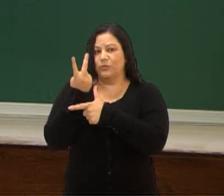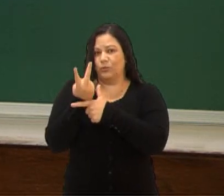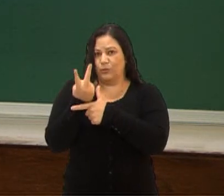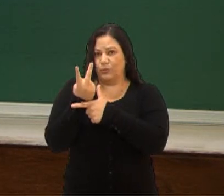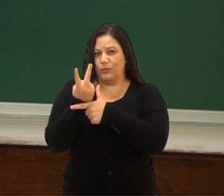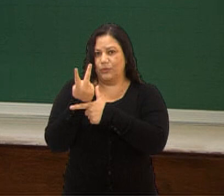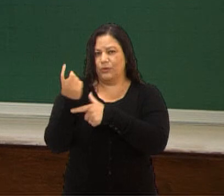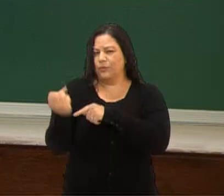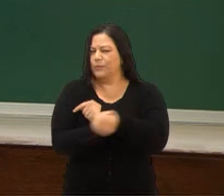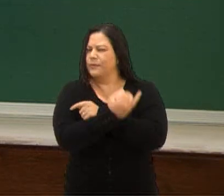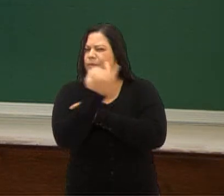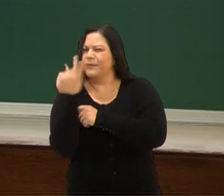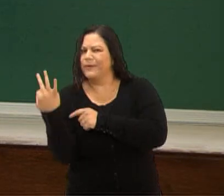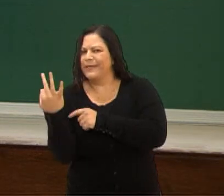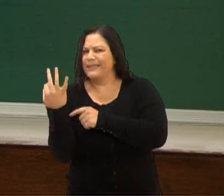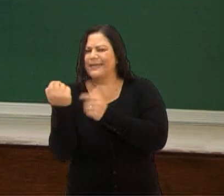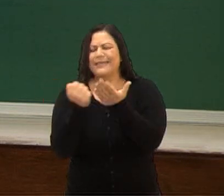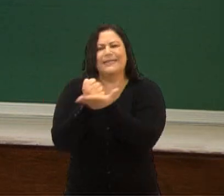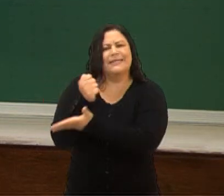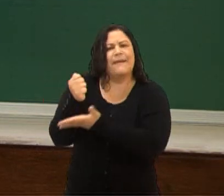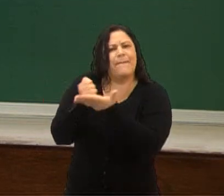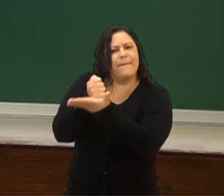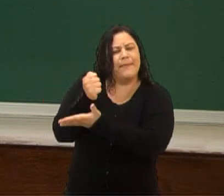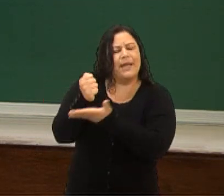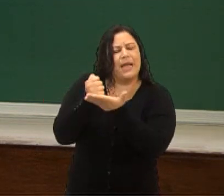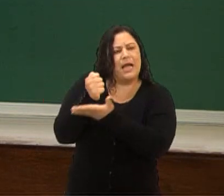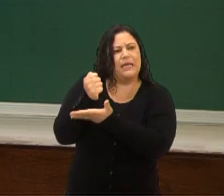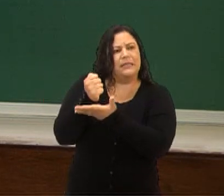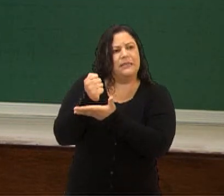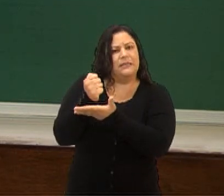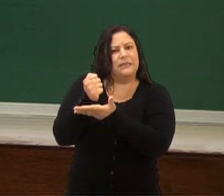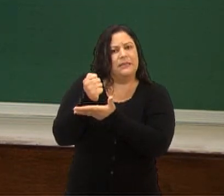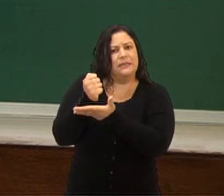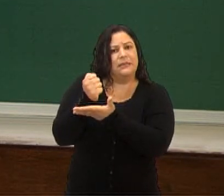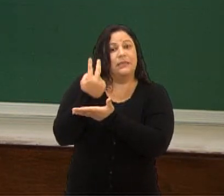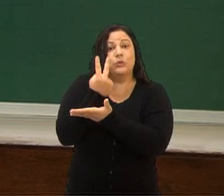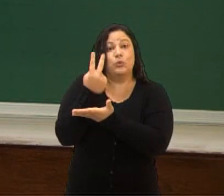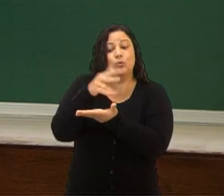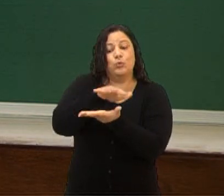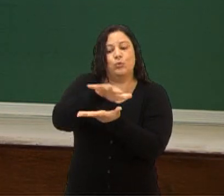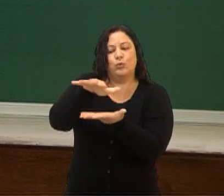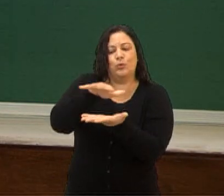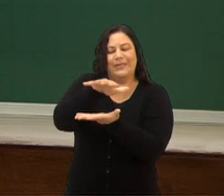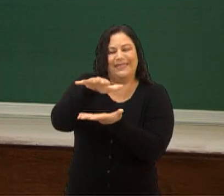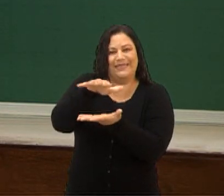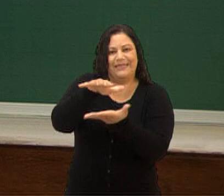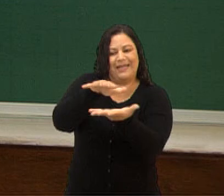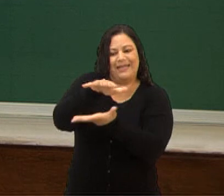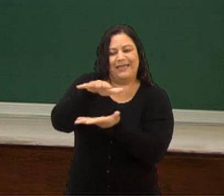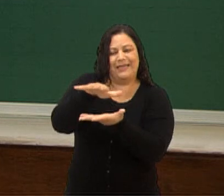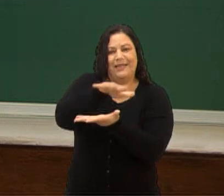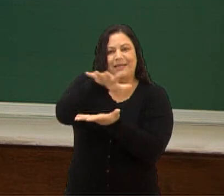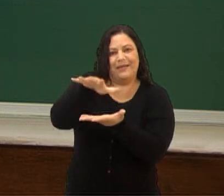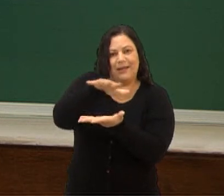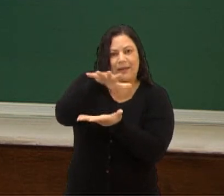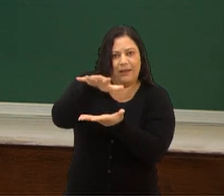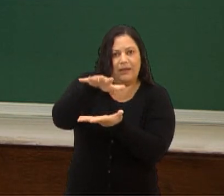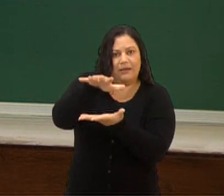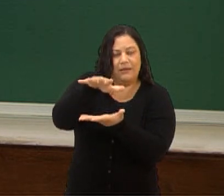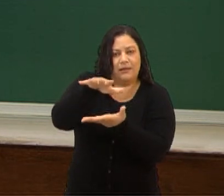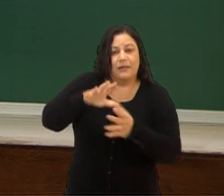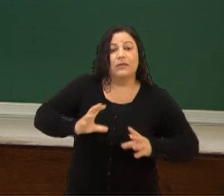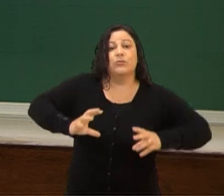Quantas bases tem o prisma? Uma base inferior e uma base superior. Logo, ele tem duas bases. Então, a área total